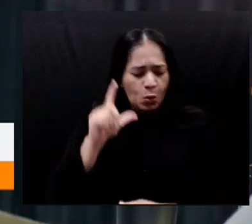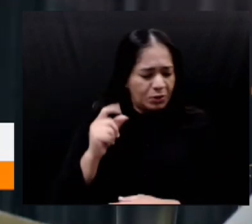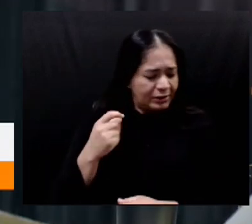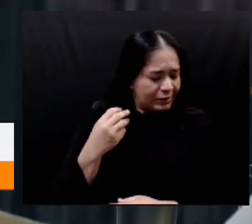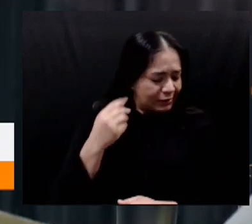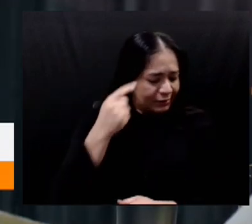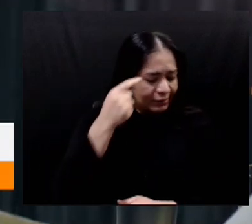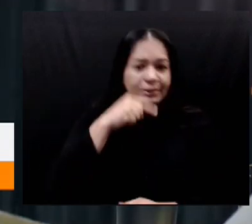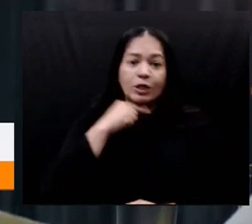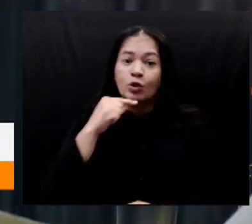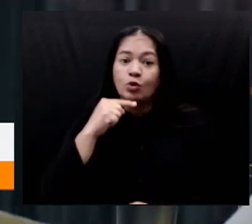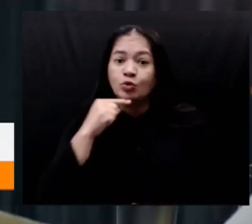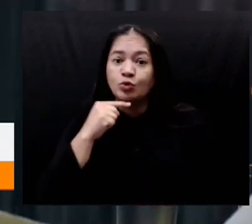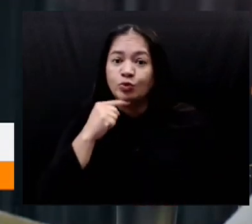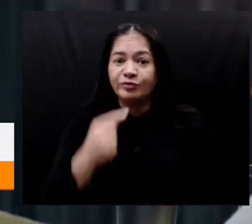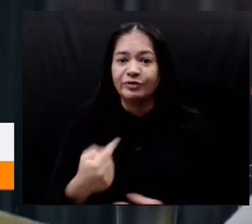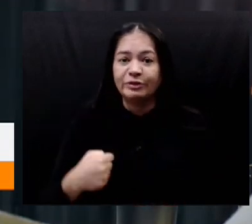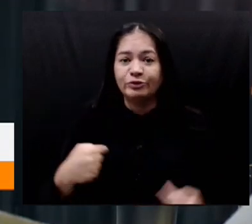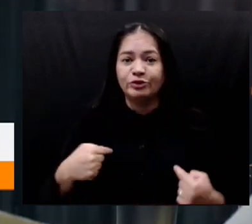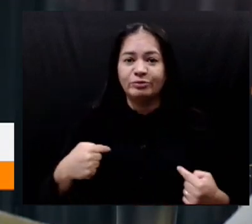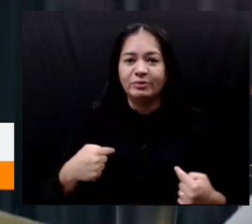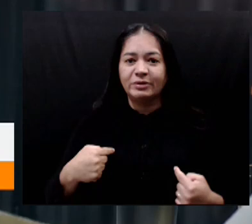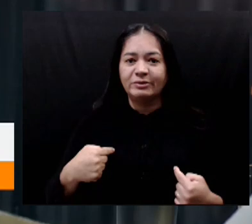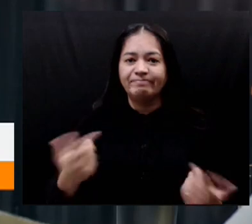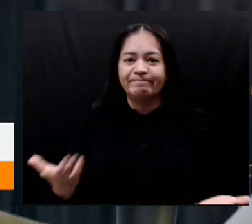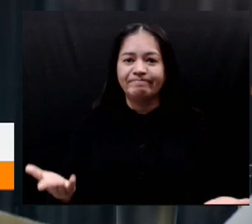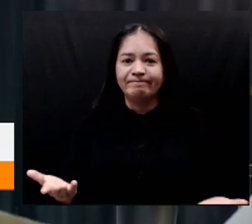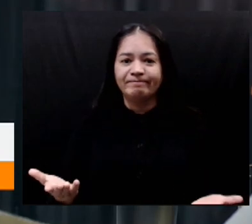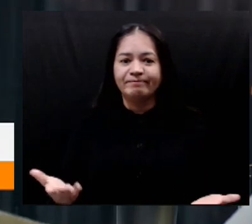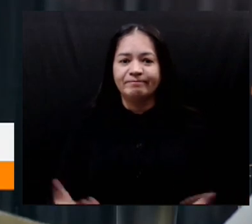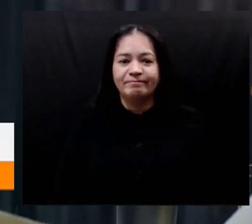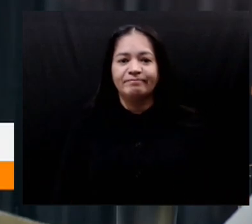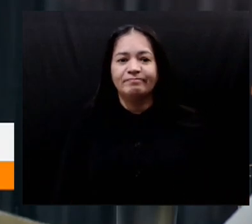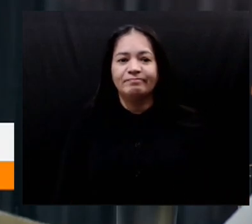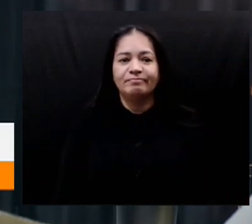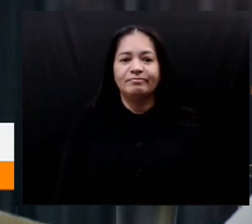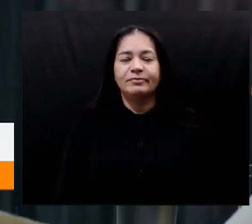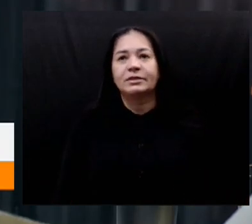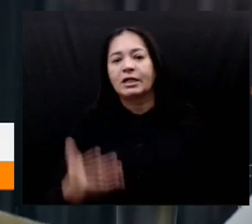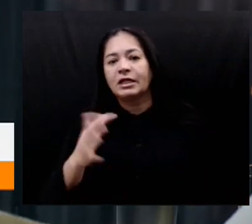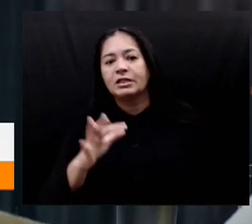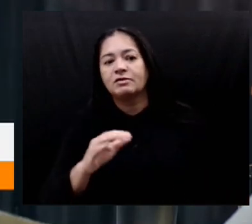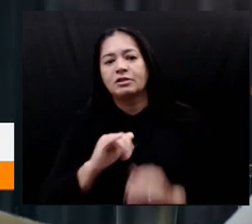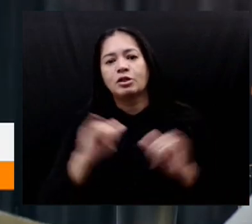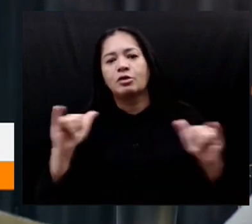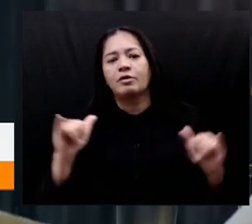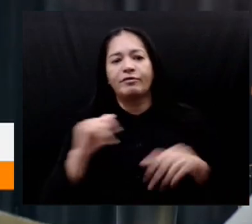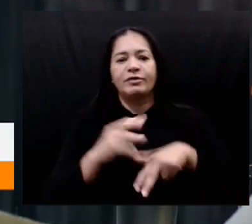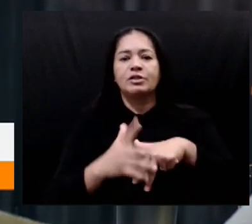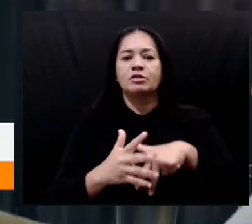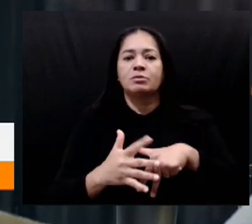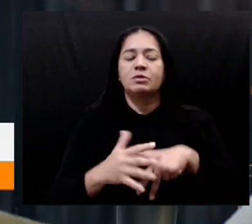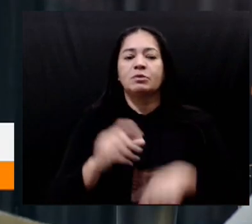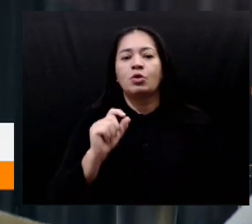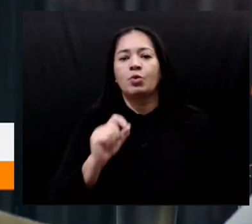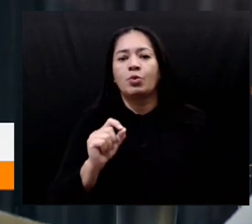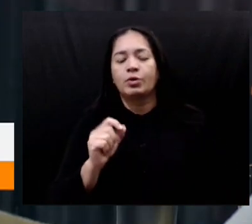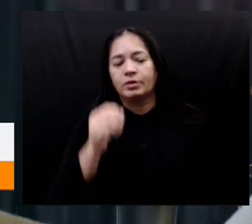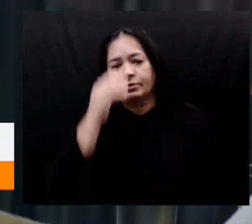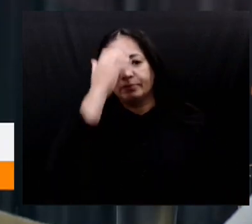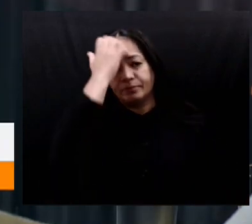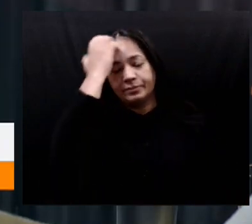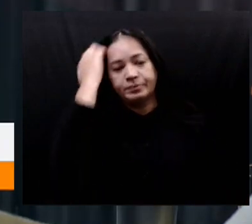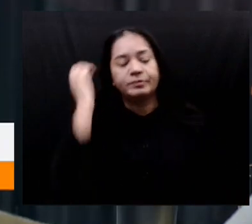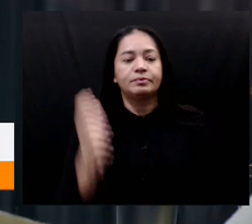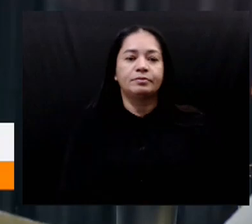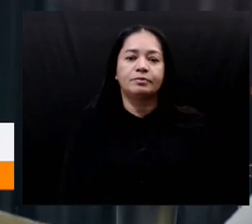outro está esperando de mim, Uhum. né? Eu digo muito para os meus pacientes que, eh, a gente